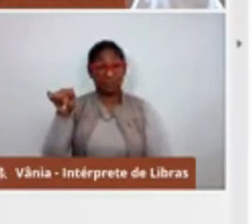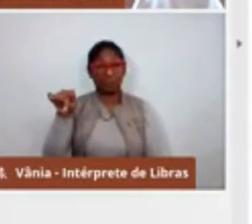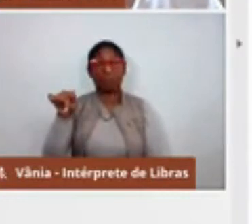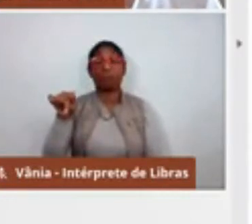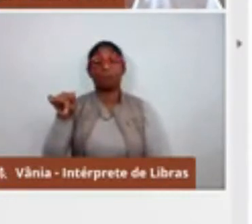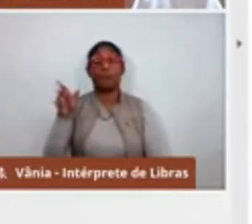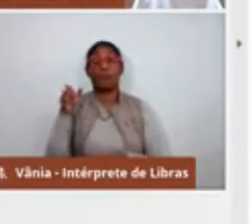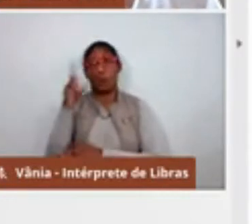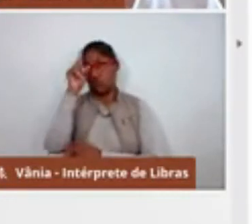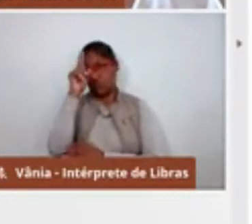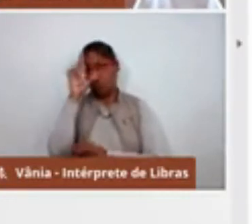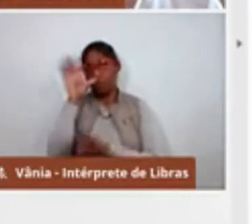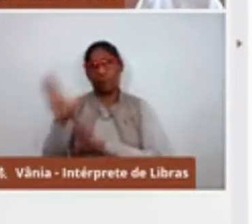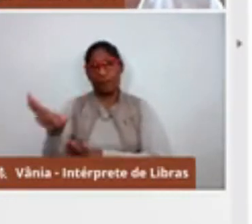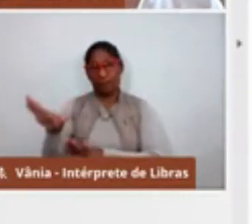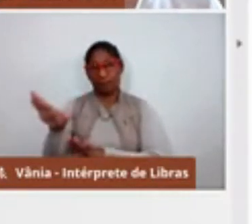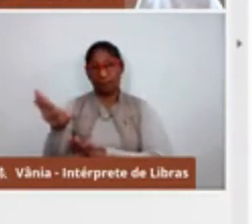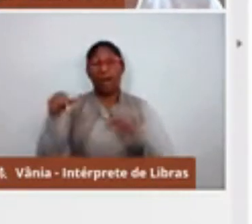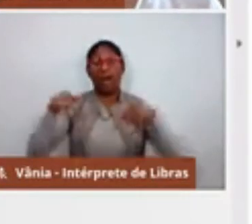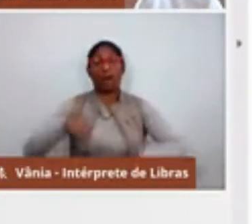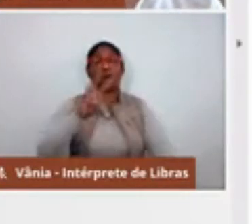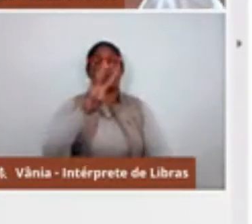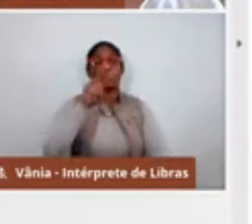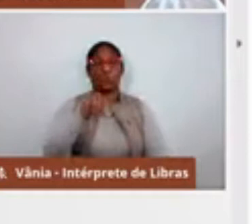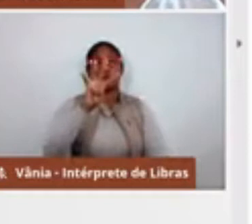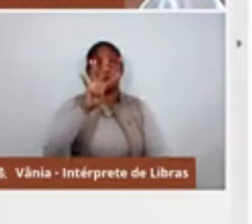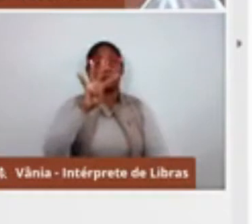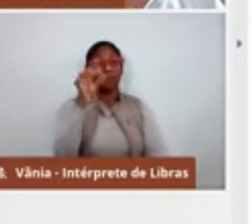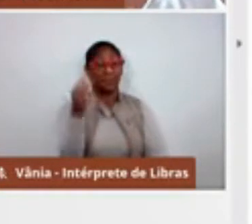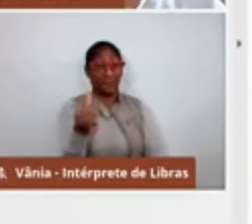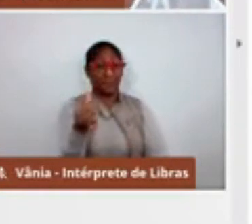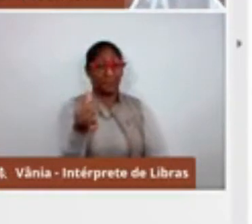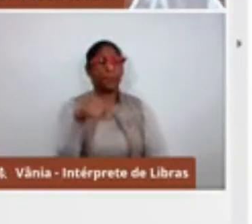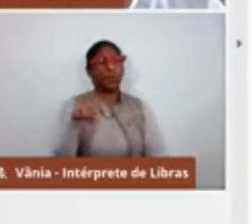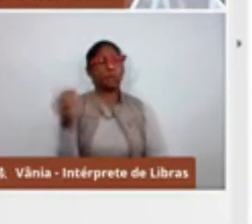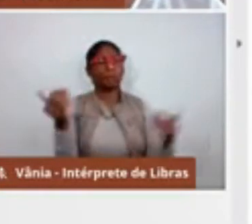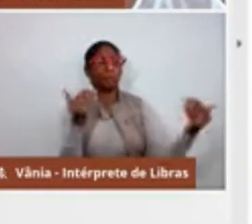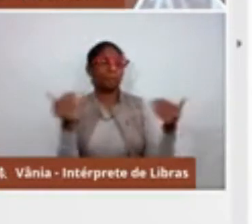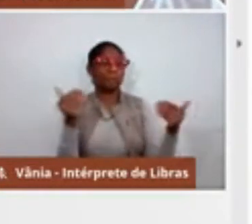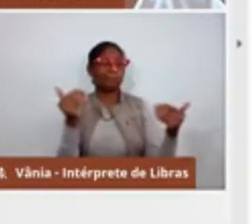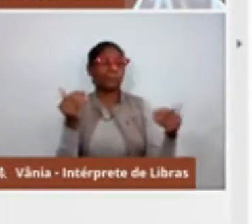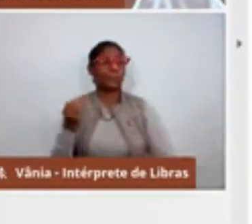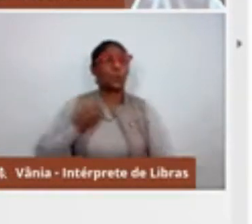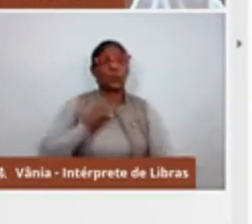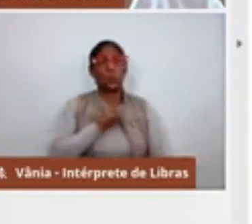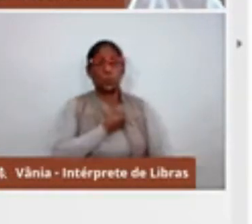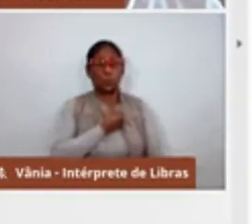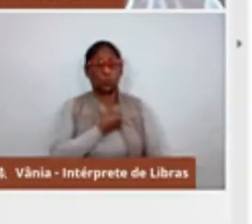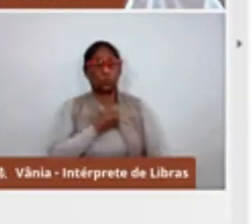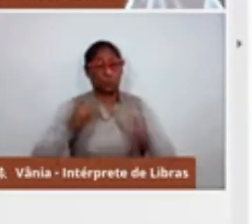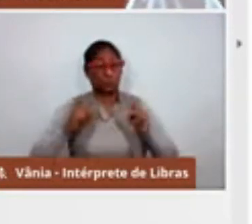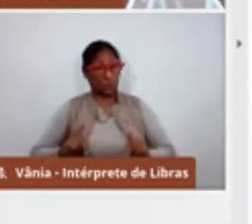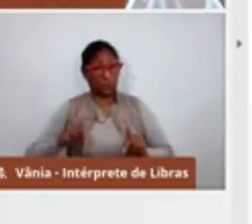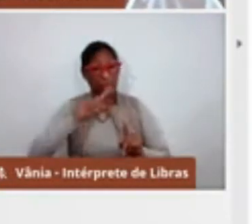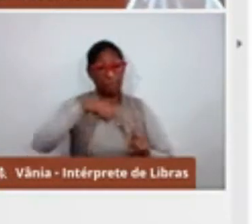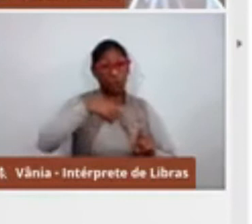hospitalizações proporcional à população e agora 3,46. Quando a gente analisa ali o número de casos ativos proporcionalmente aos